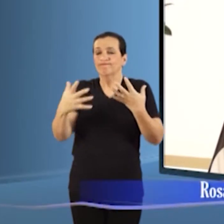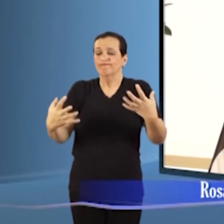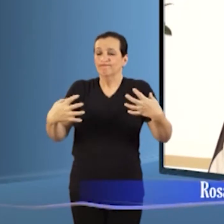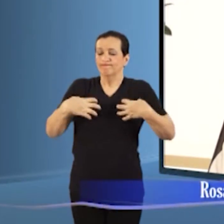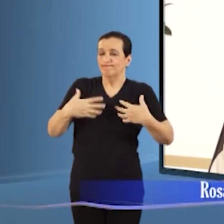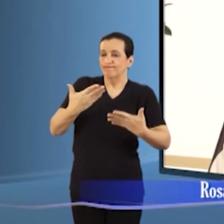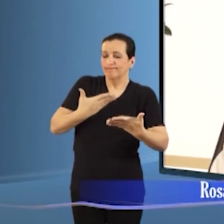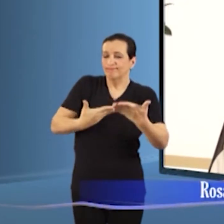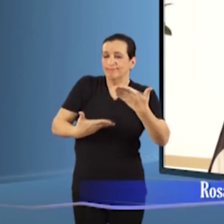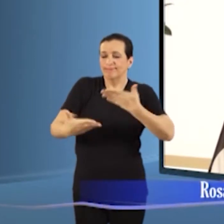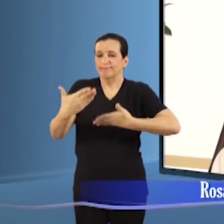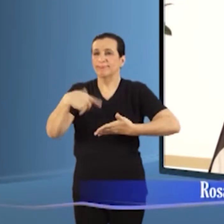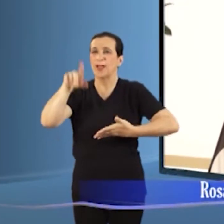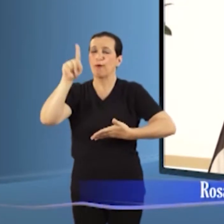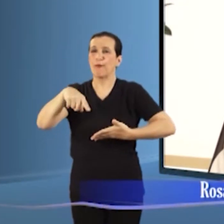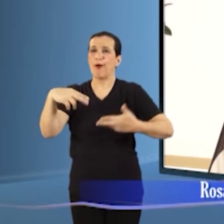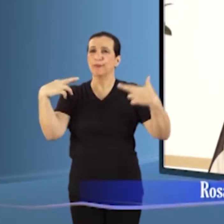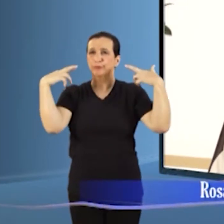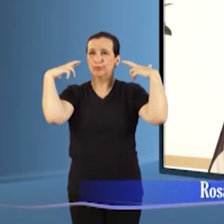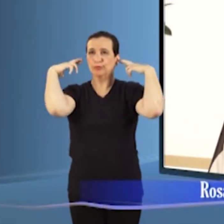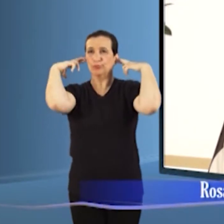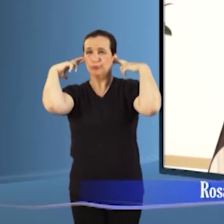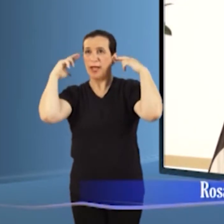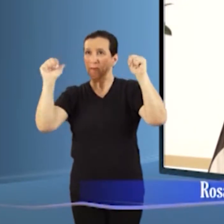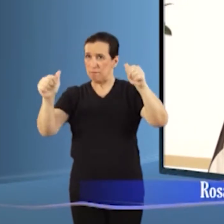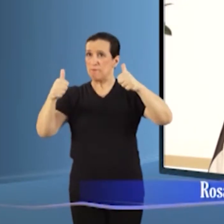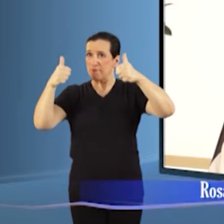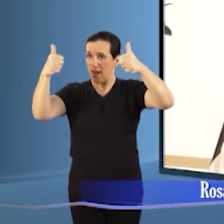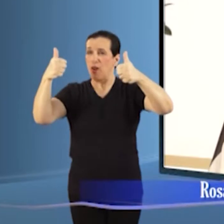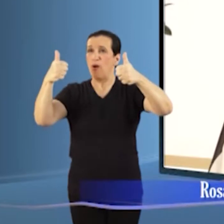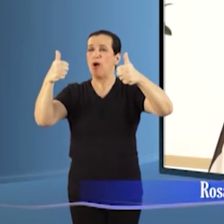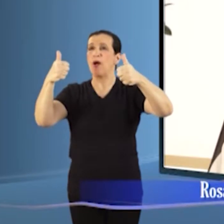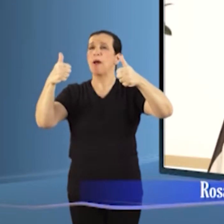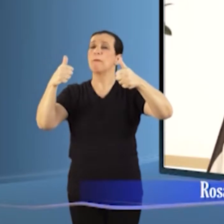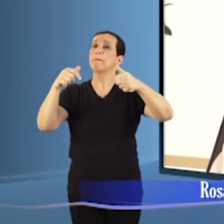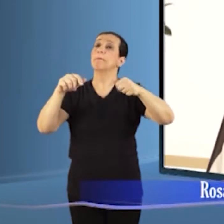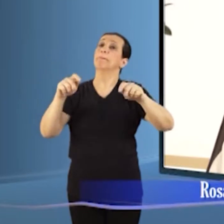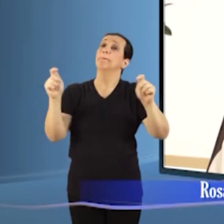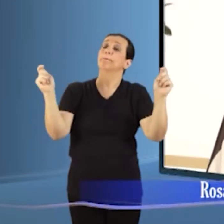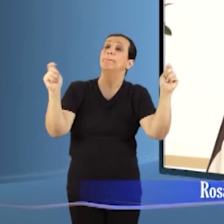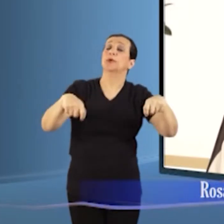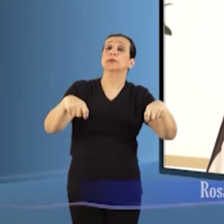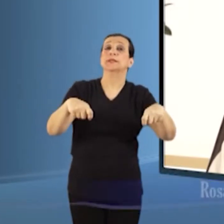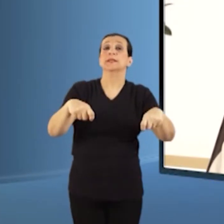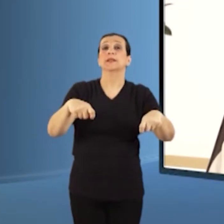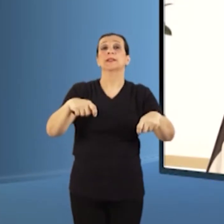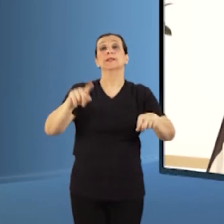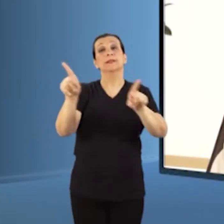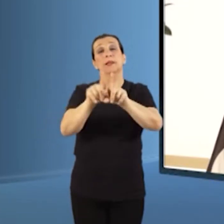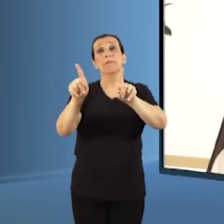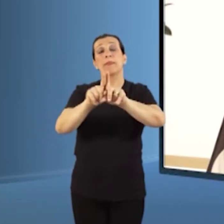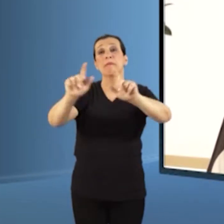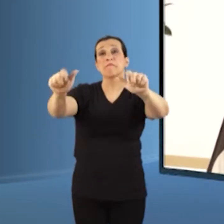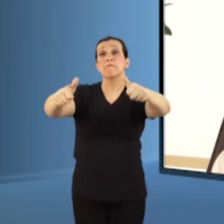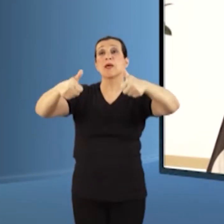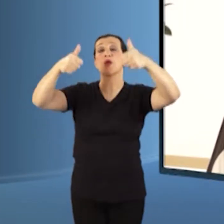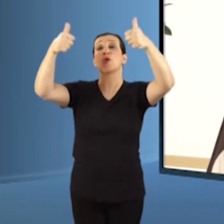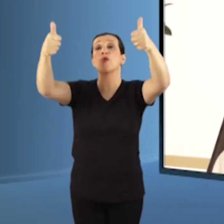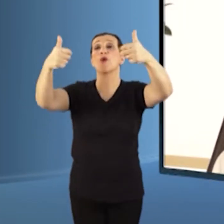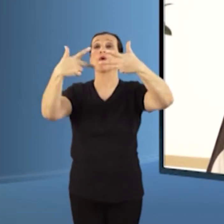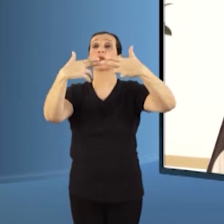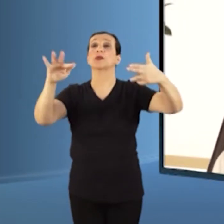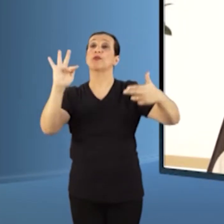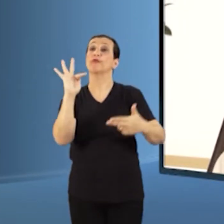lidar com a surdez de uma forma melhor para poder, inclusive isso, ser melhorado depois com a questão